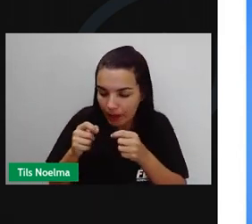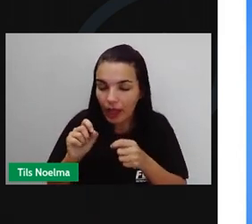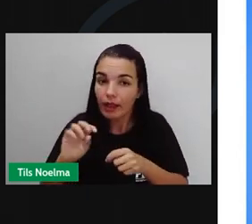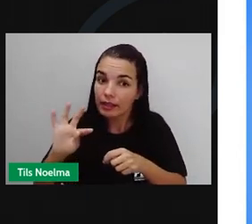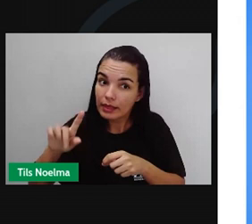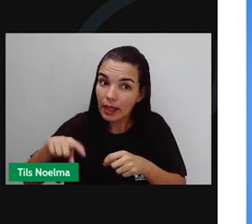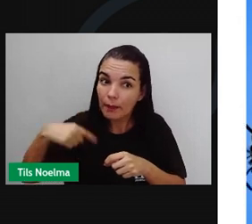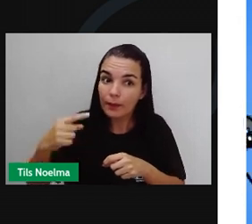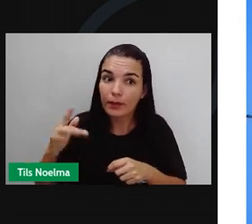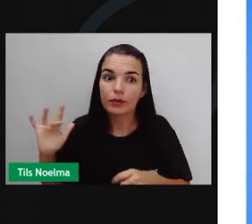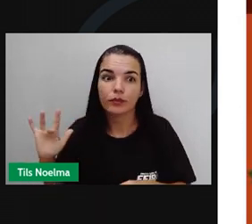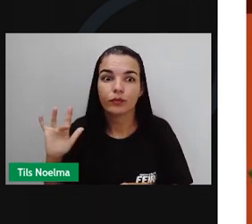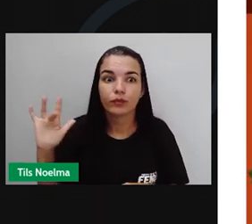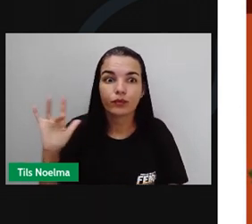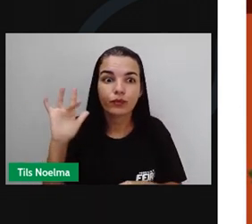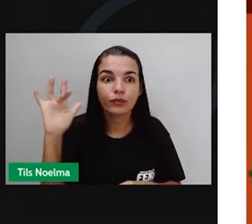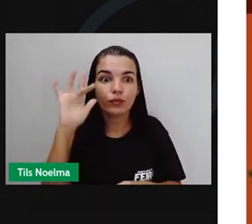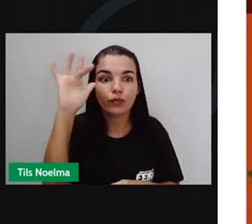adultos.